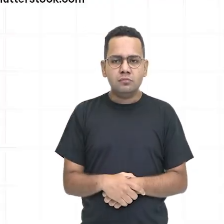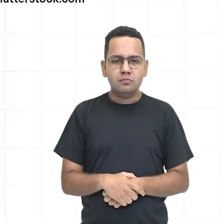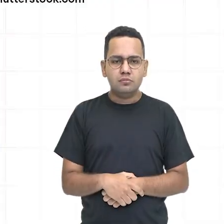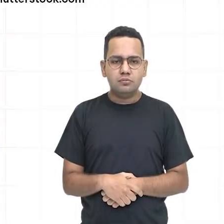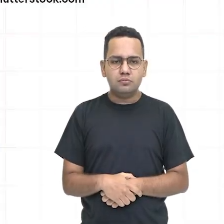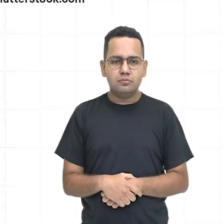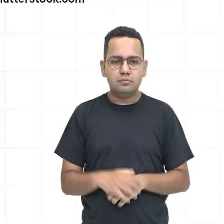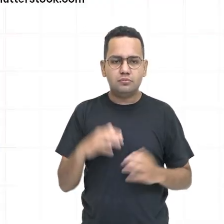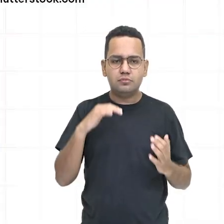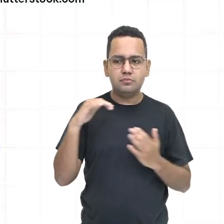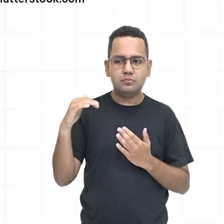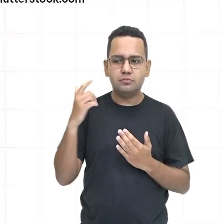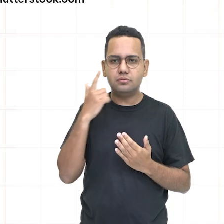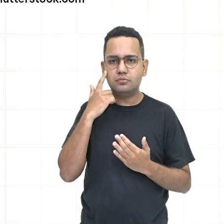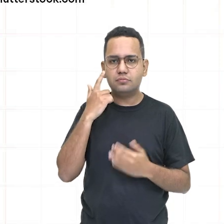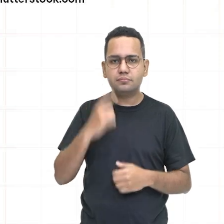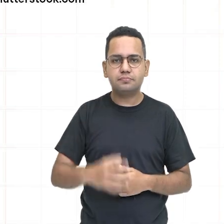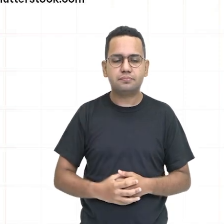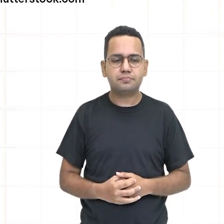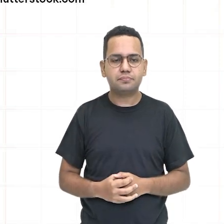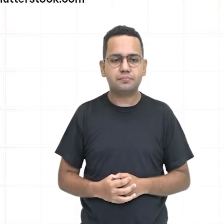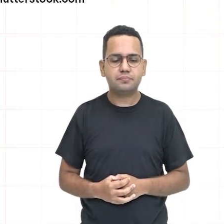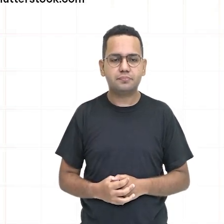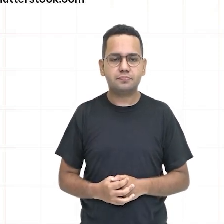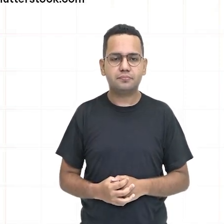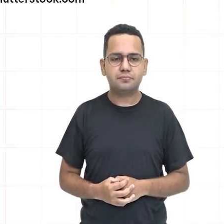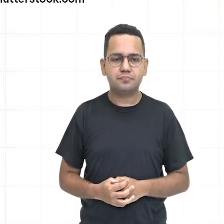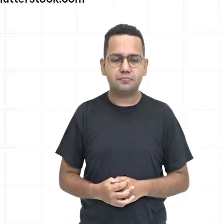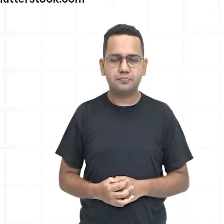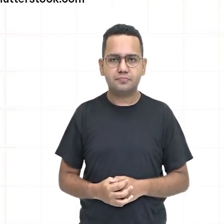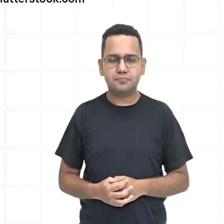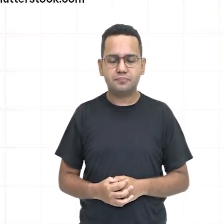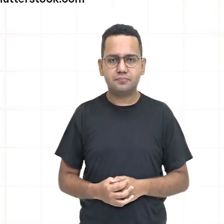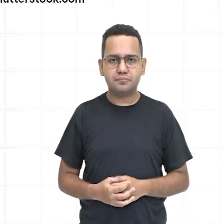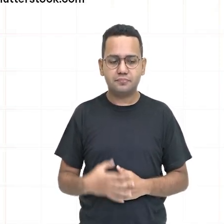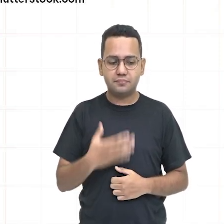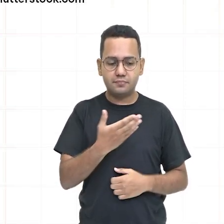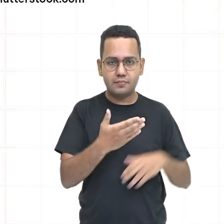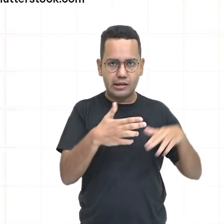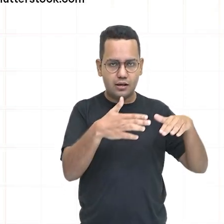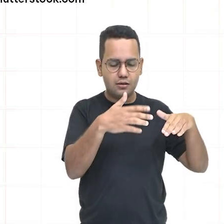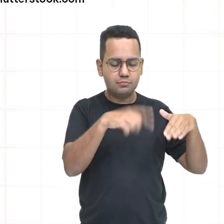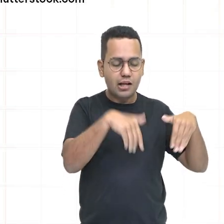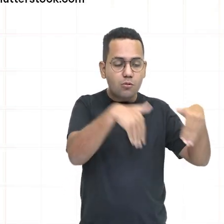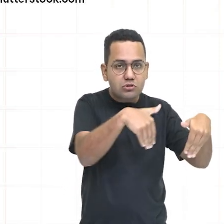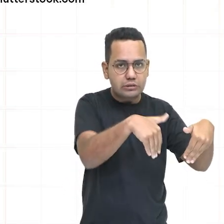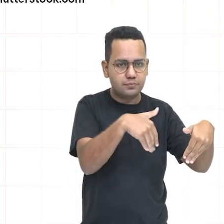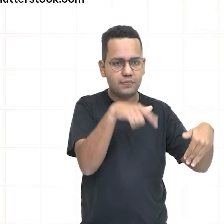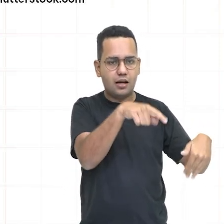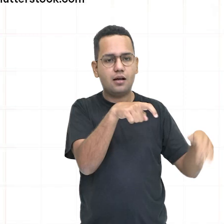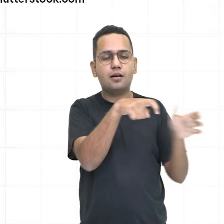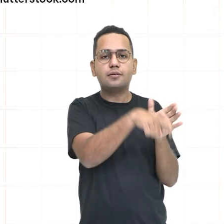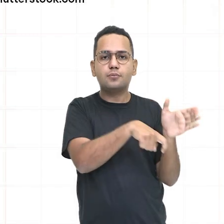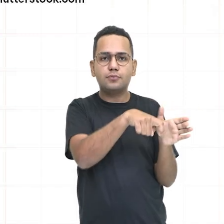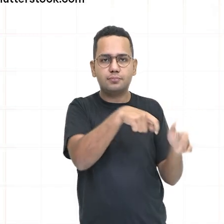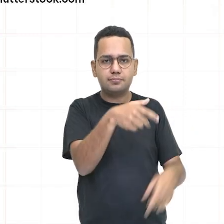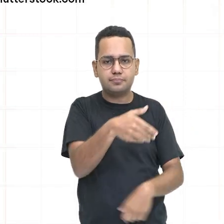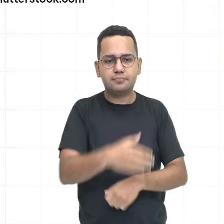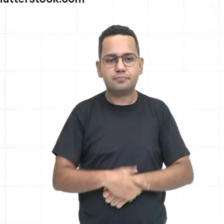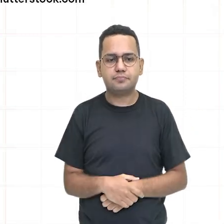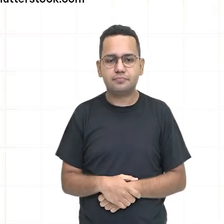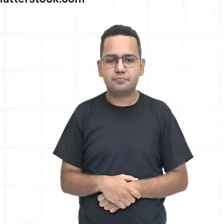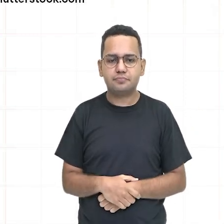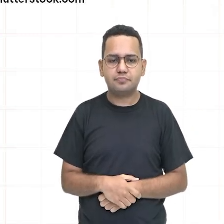Vamos adiante. A agricultura na Austrália, ela é considerada